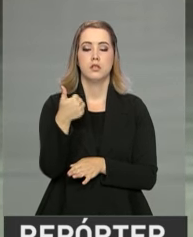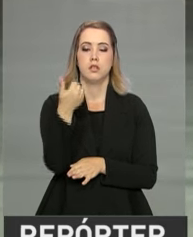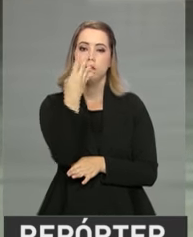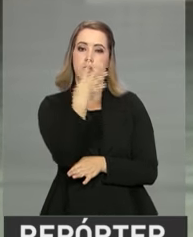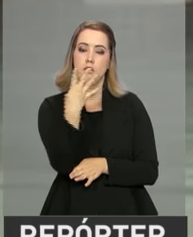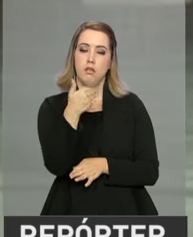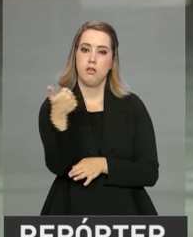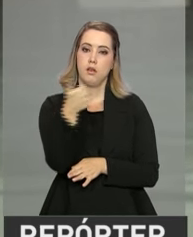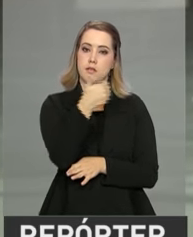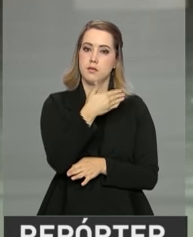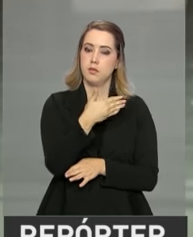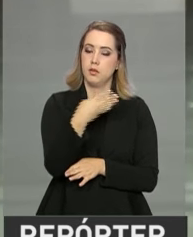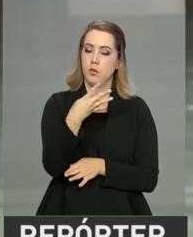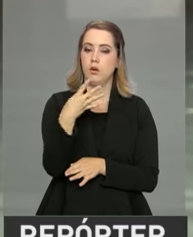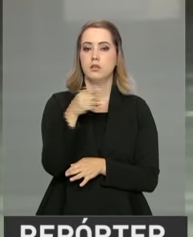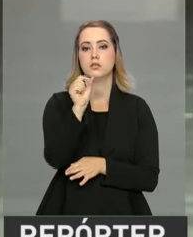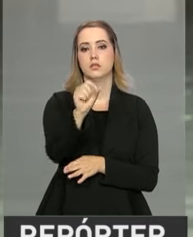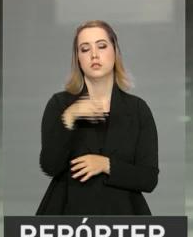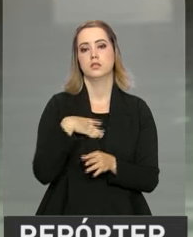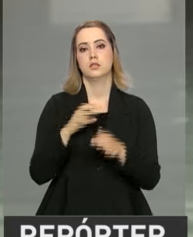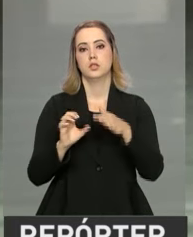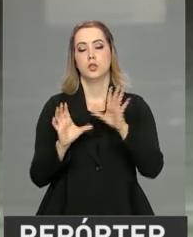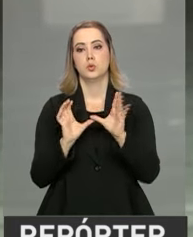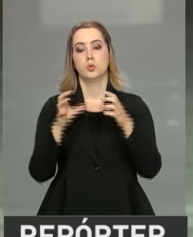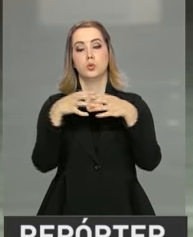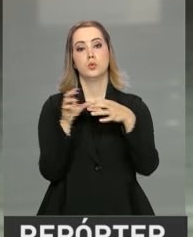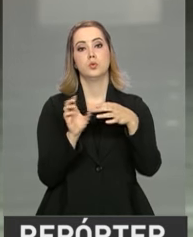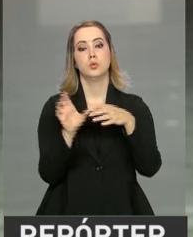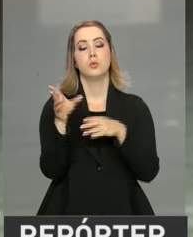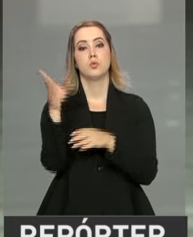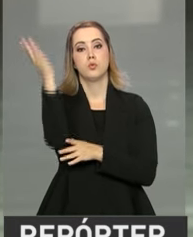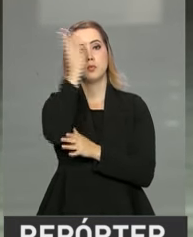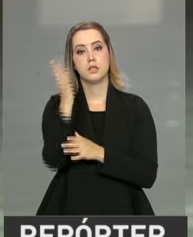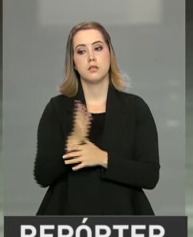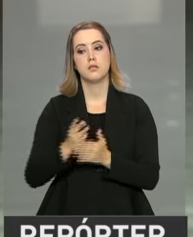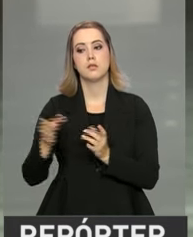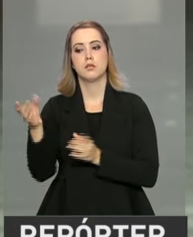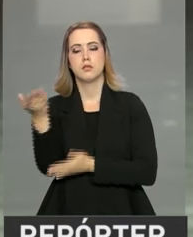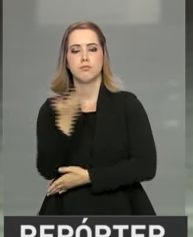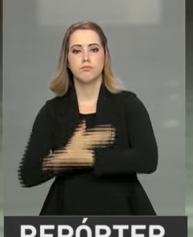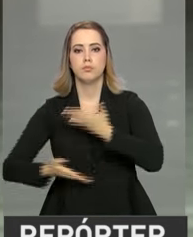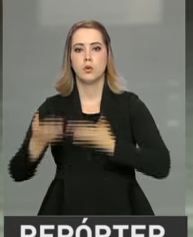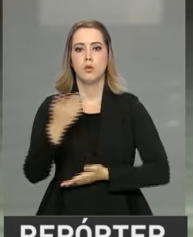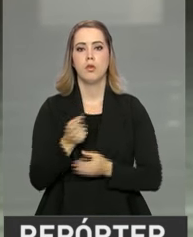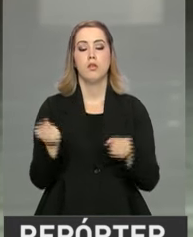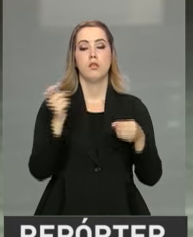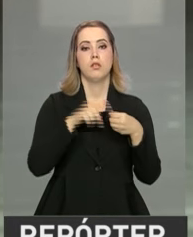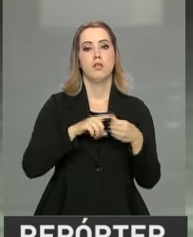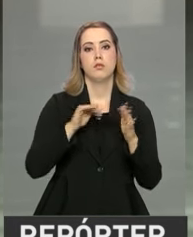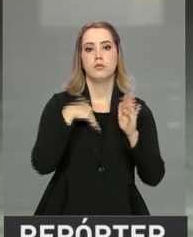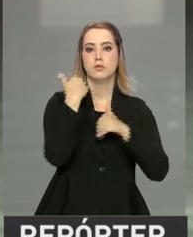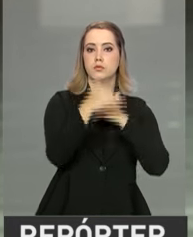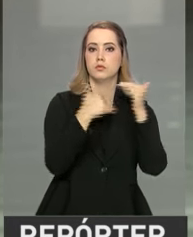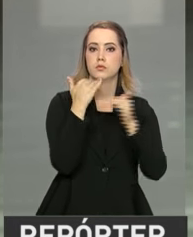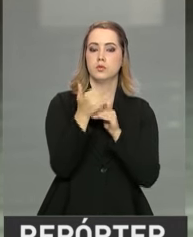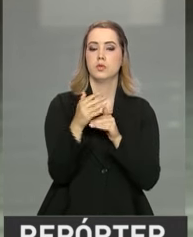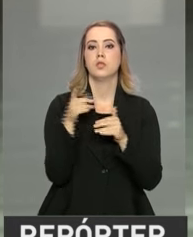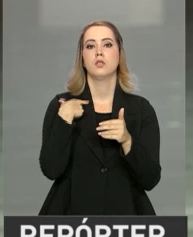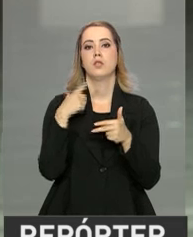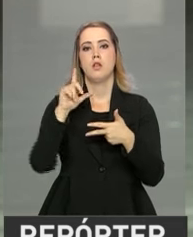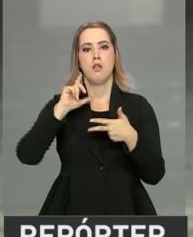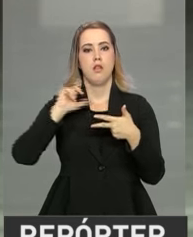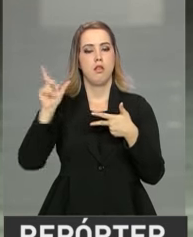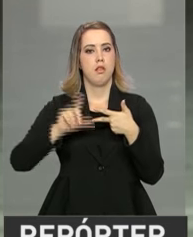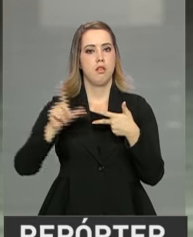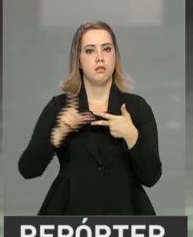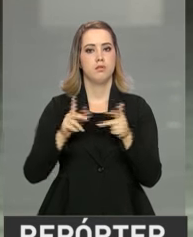edição do Congresso Brasil Competitivo. Maia vai participar do painel A retomada do Crescimento, a agenda legislativa e